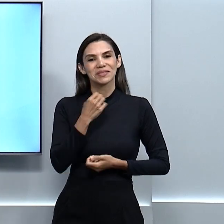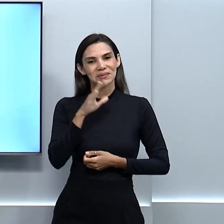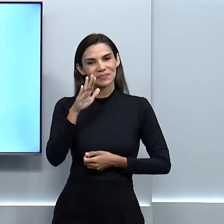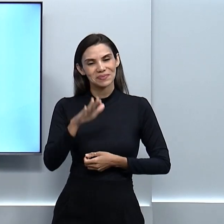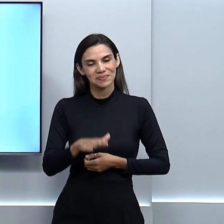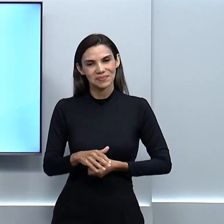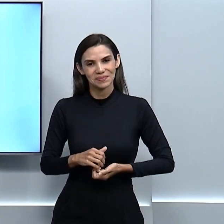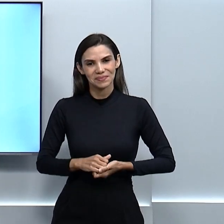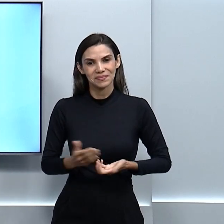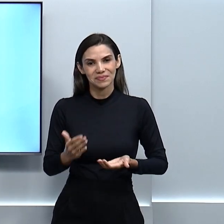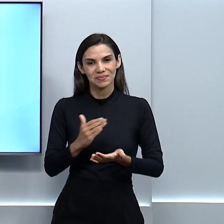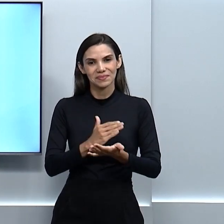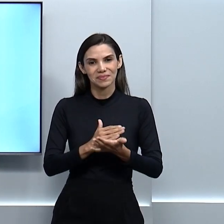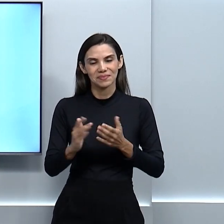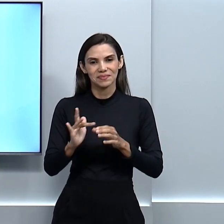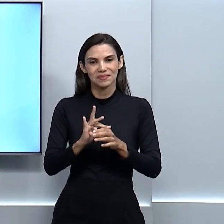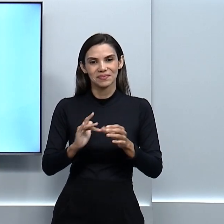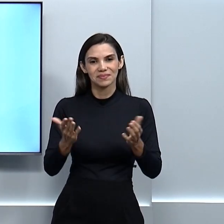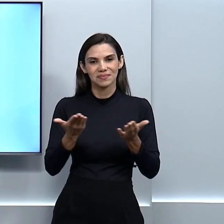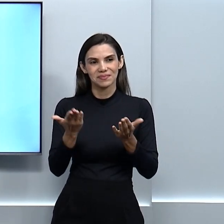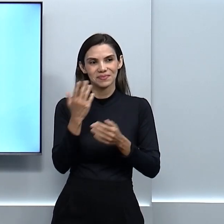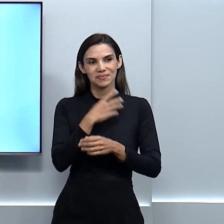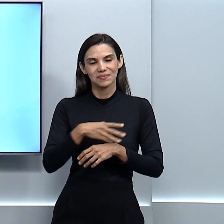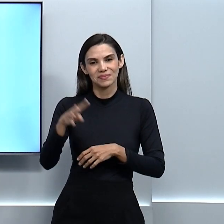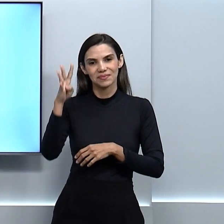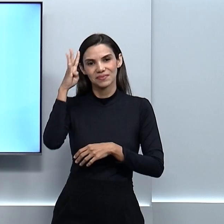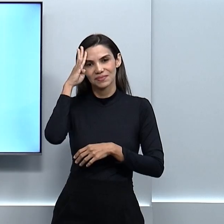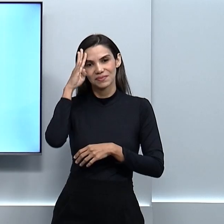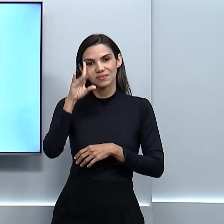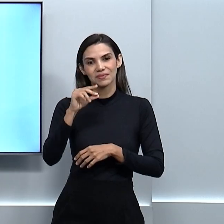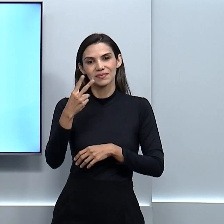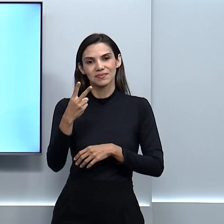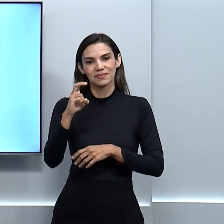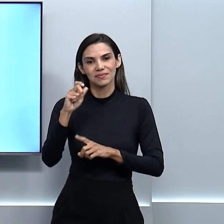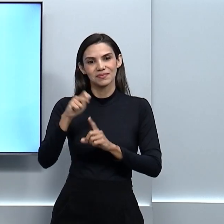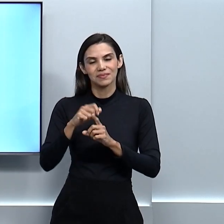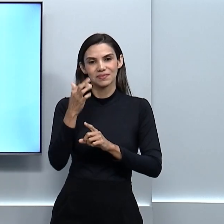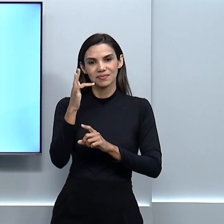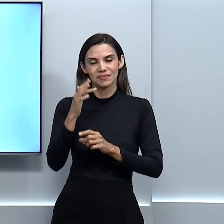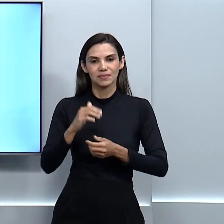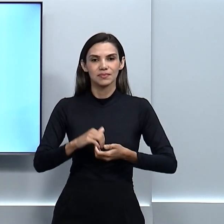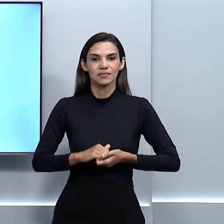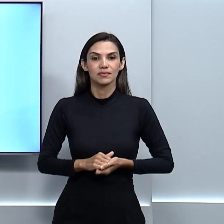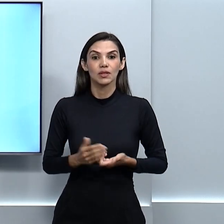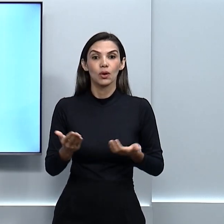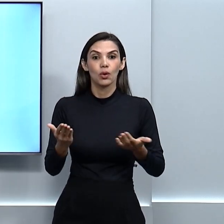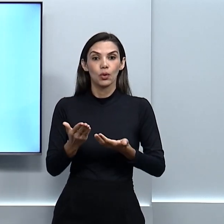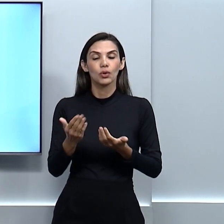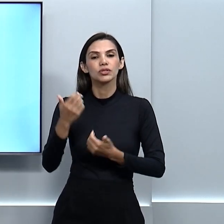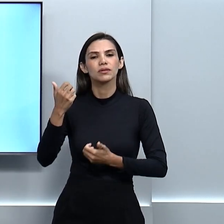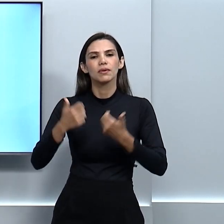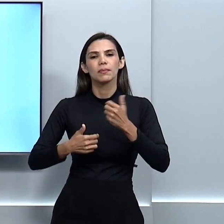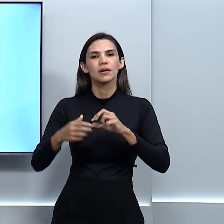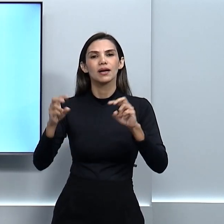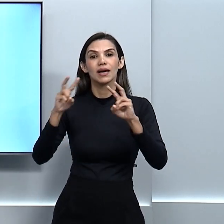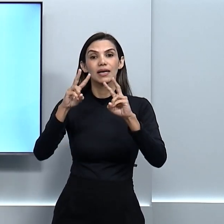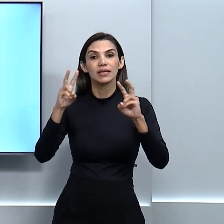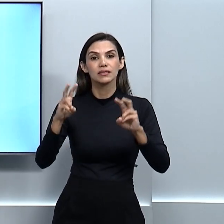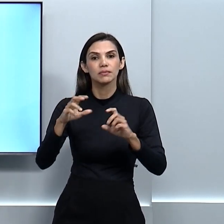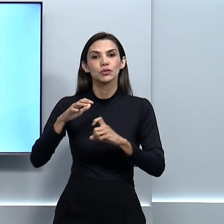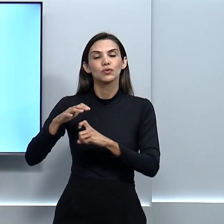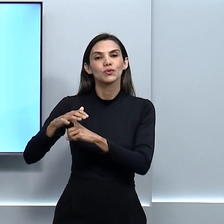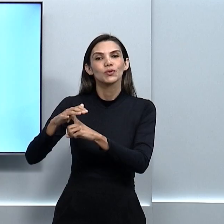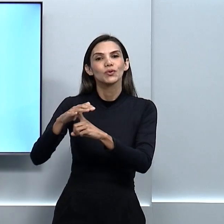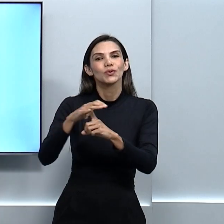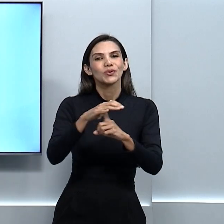Boa tarde! Começa agora o Conexões dessa quarta-feira, 25 de fevereiro. Hoje nós vamos falar sobre o Feirão Limpa